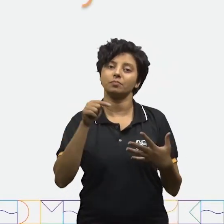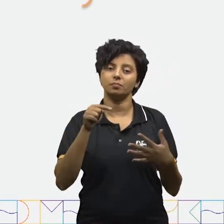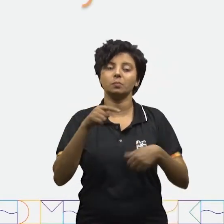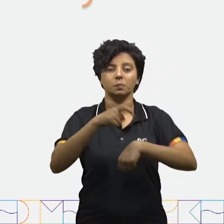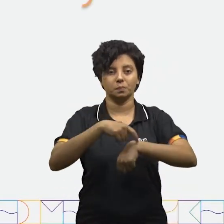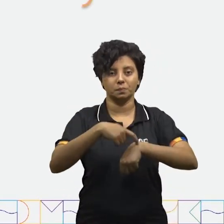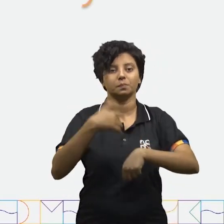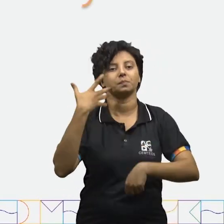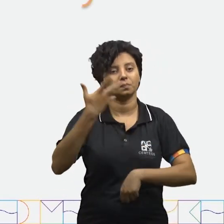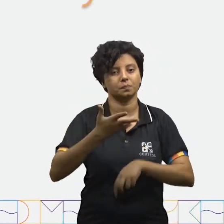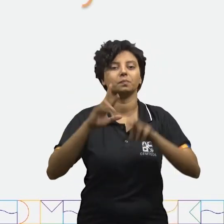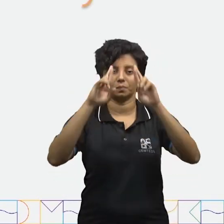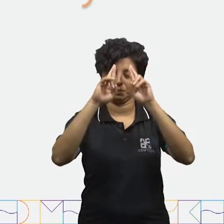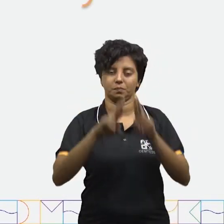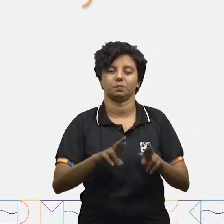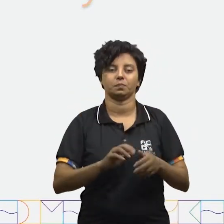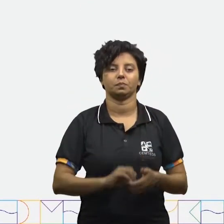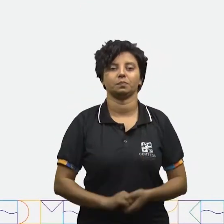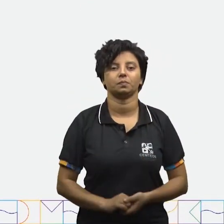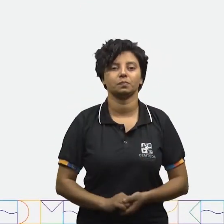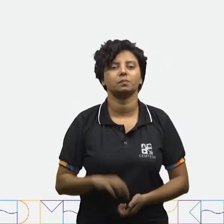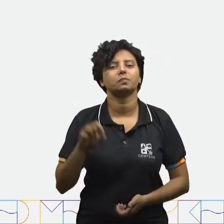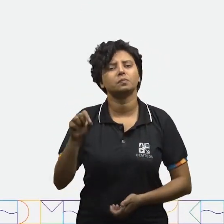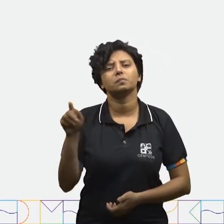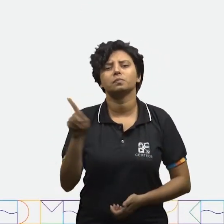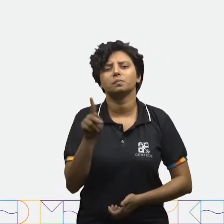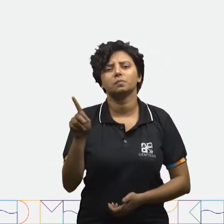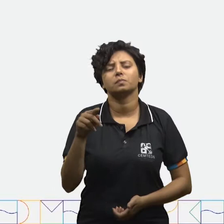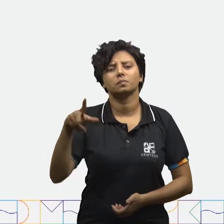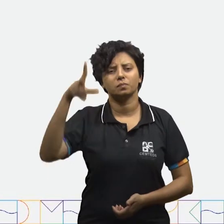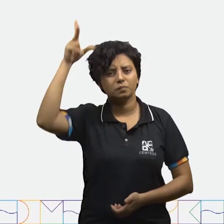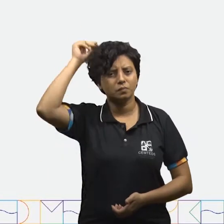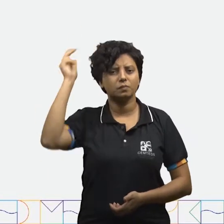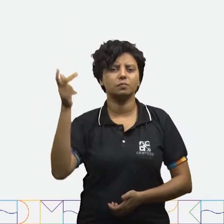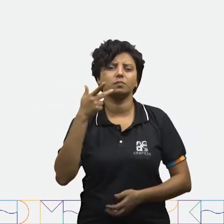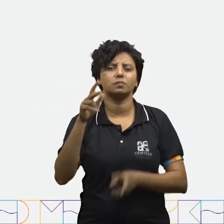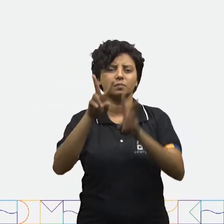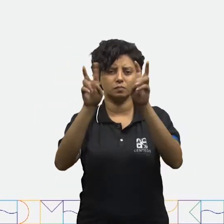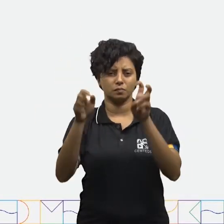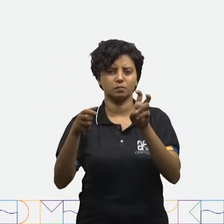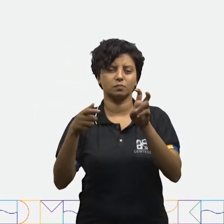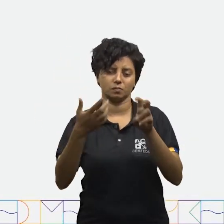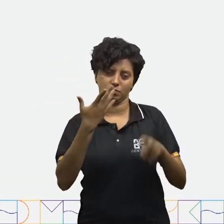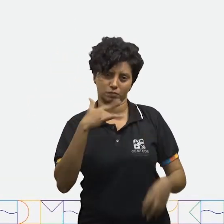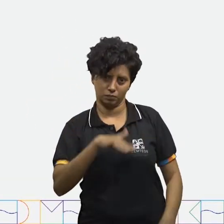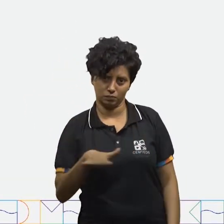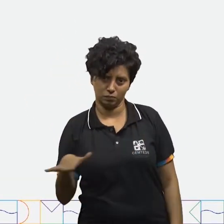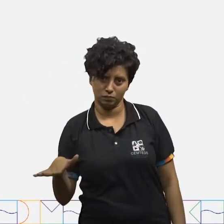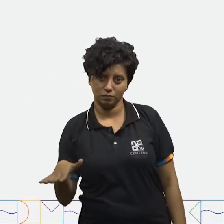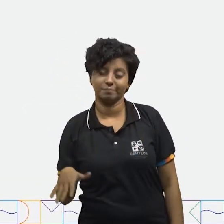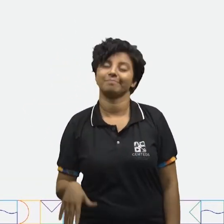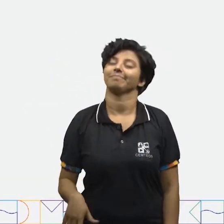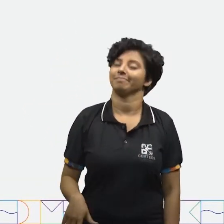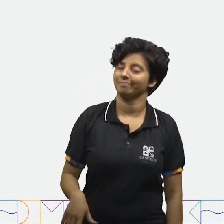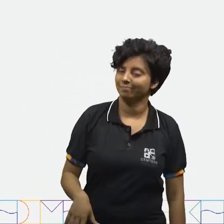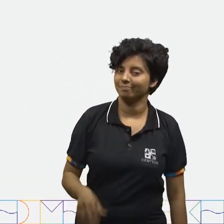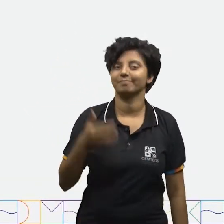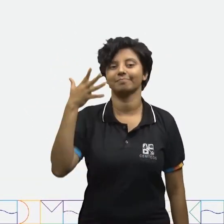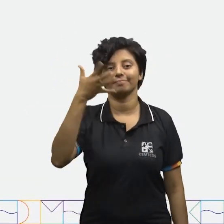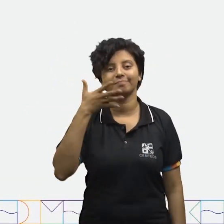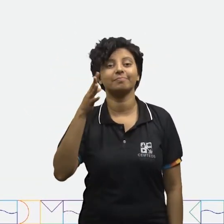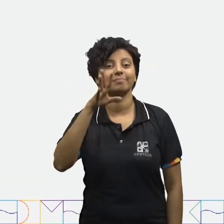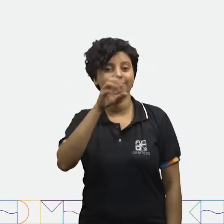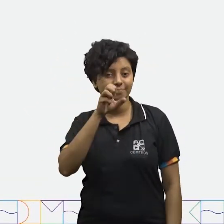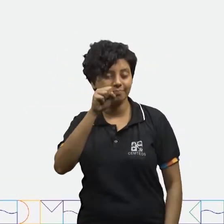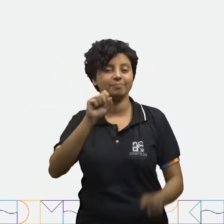os turnos de fala foram respeitados. O que a professora Arícia falou sobre sua infância? Eu falei sobre